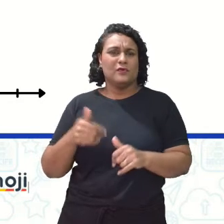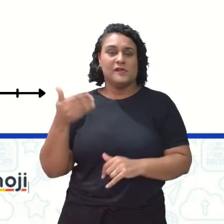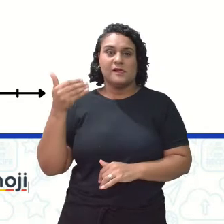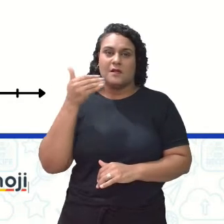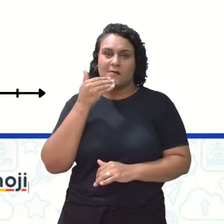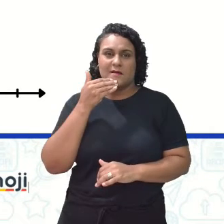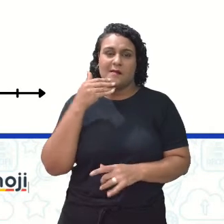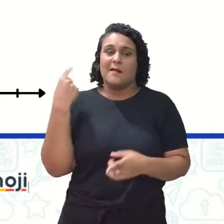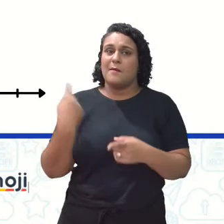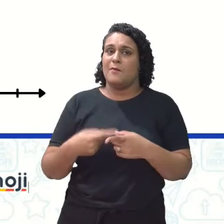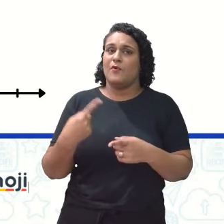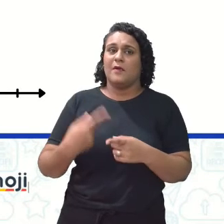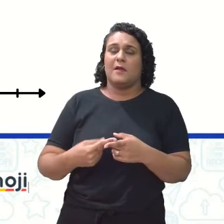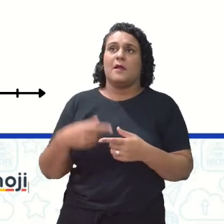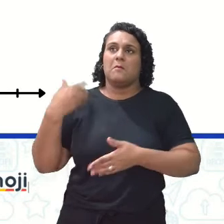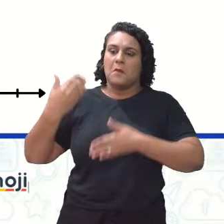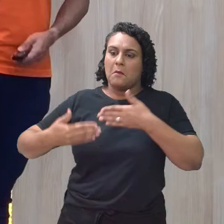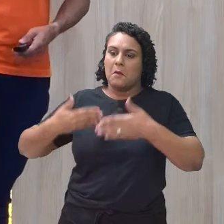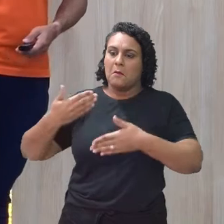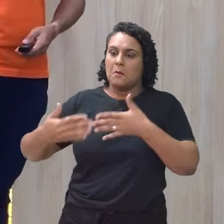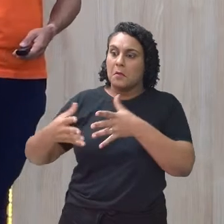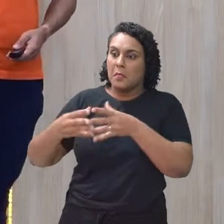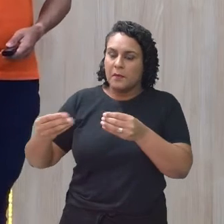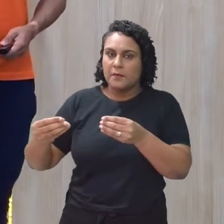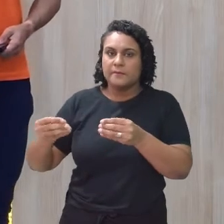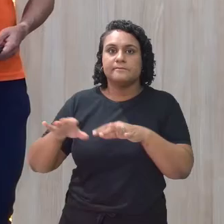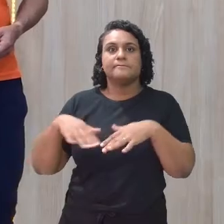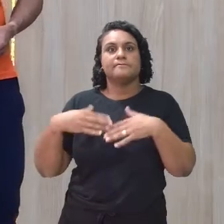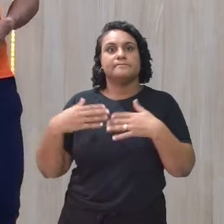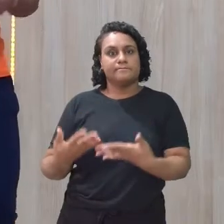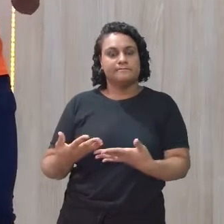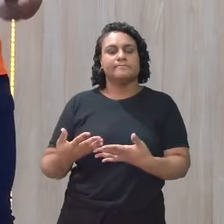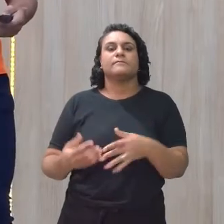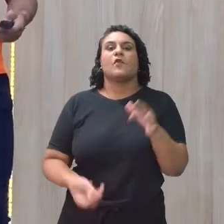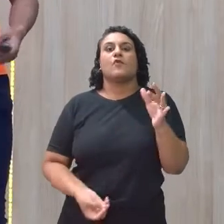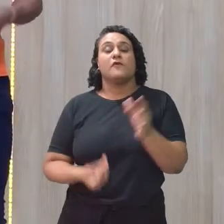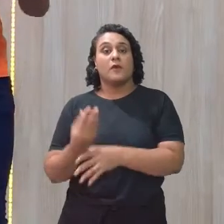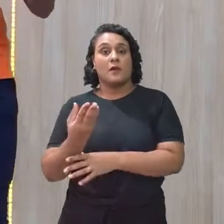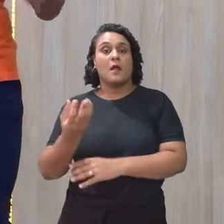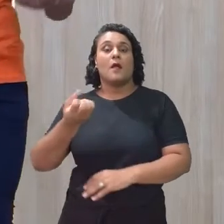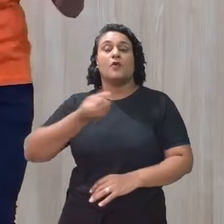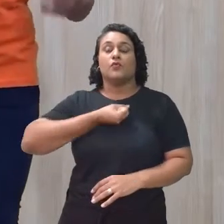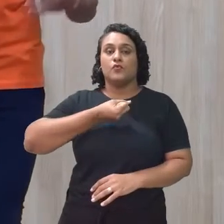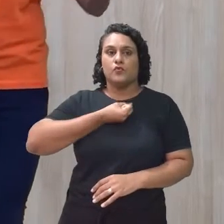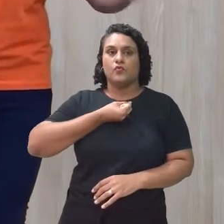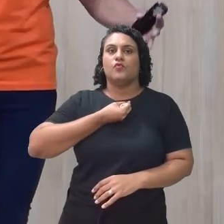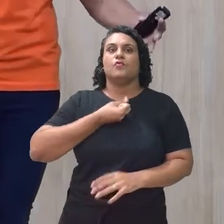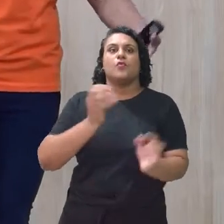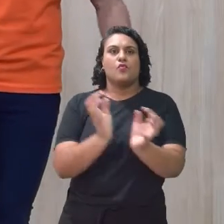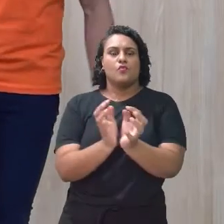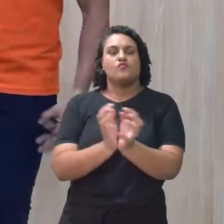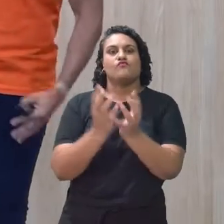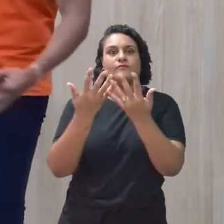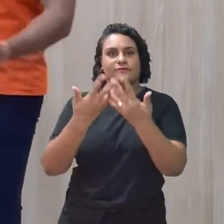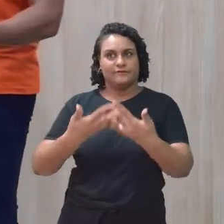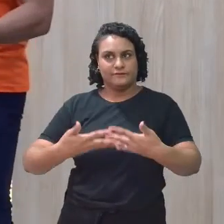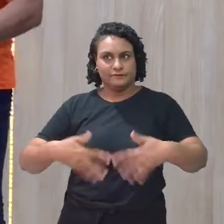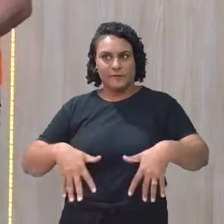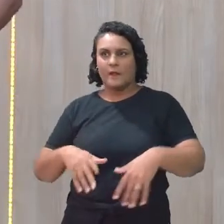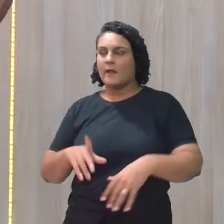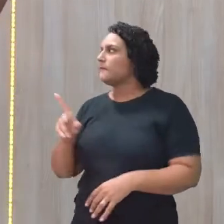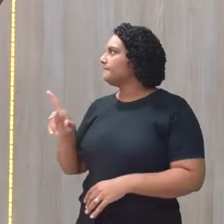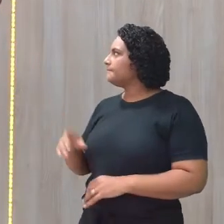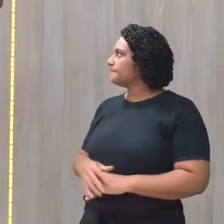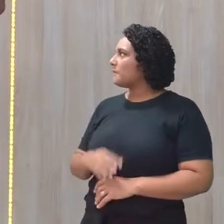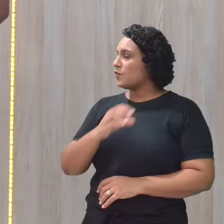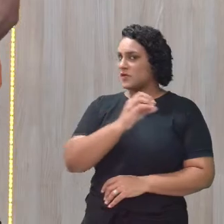se perdia com o tempo. Então, quando surgiu aí os números, né? O conjunto dos números naturais, né? Que é do